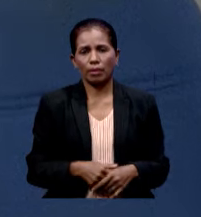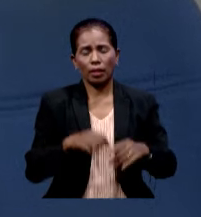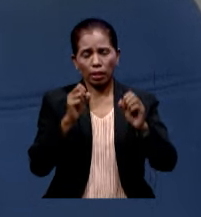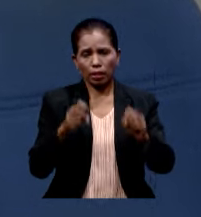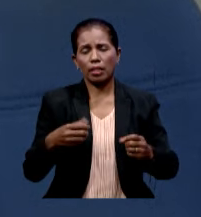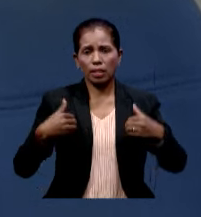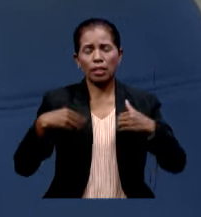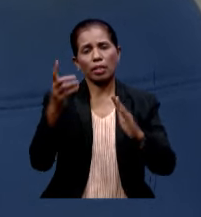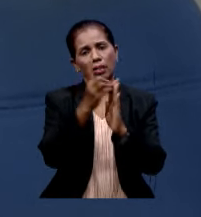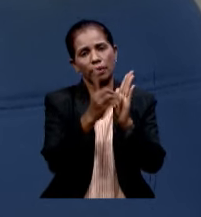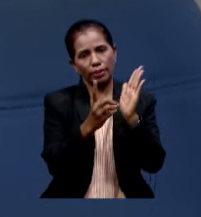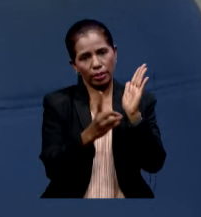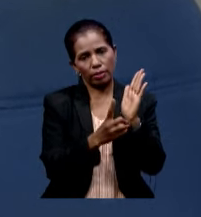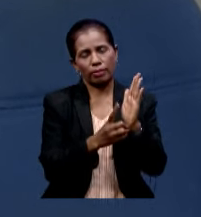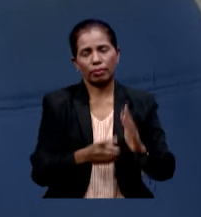de dados.